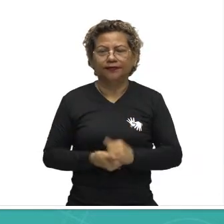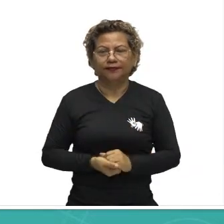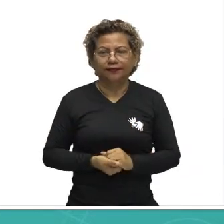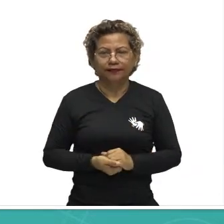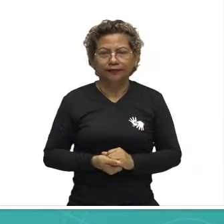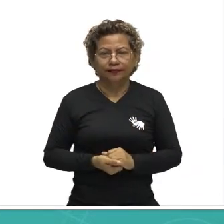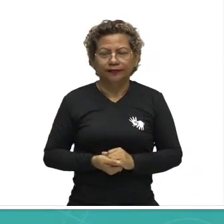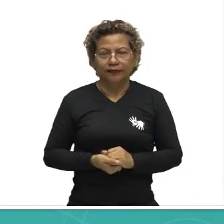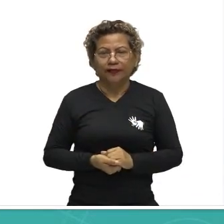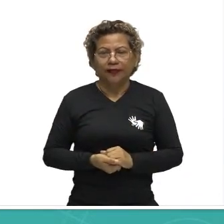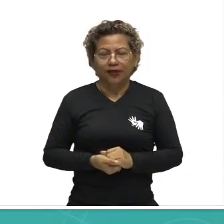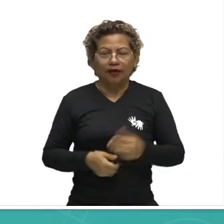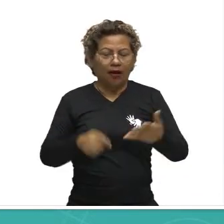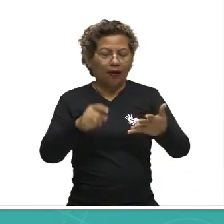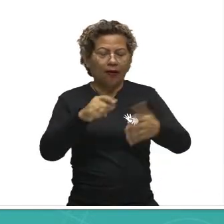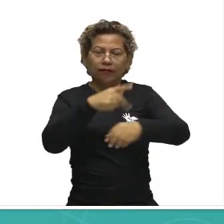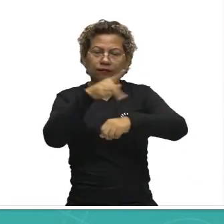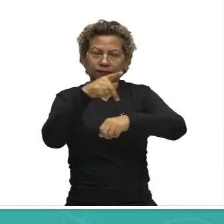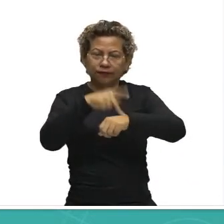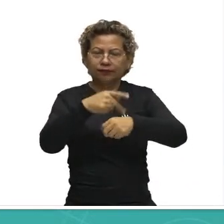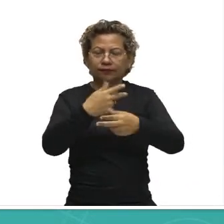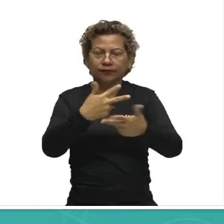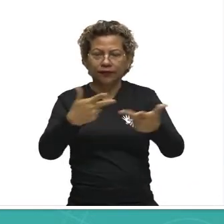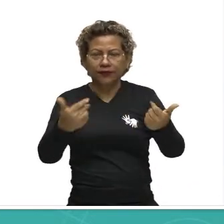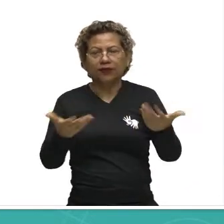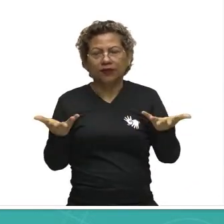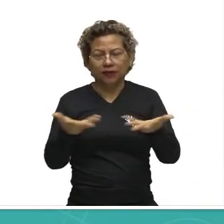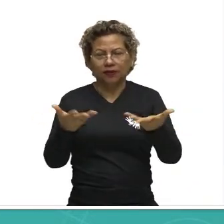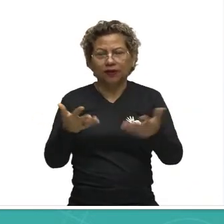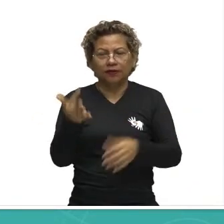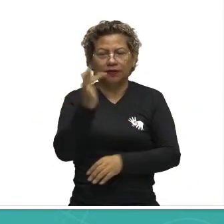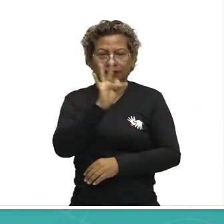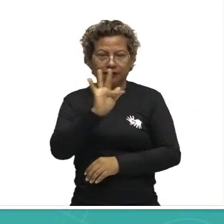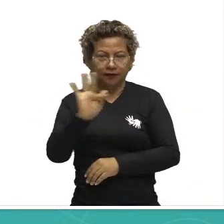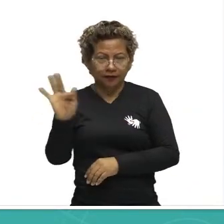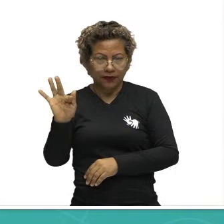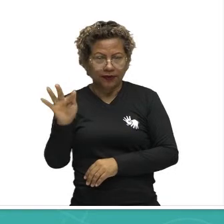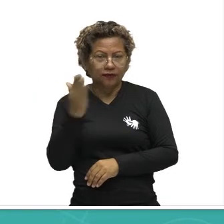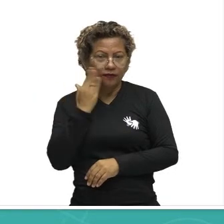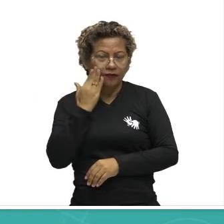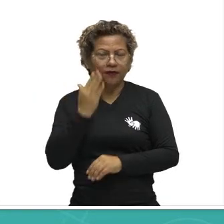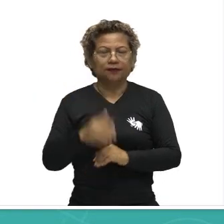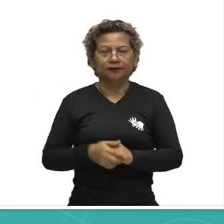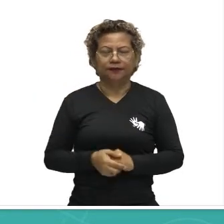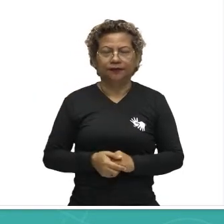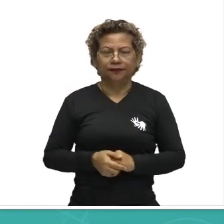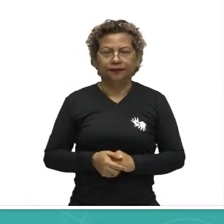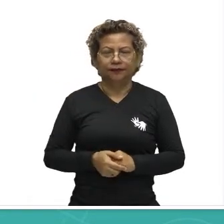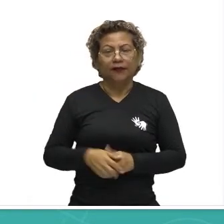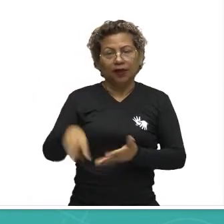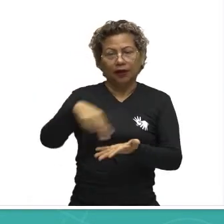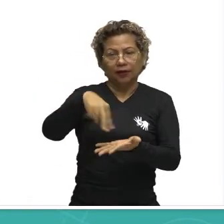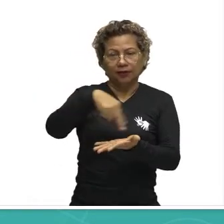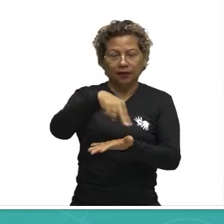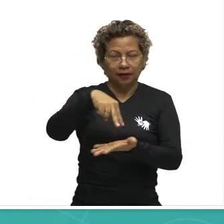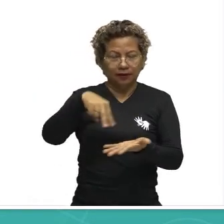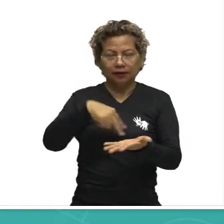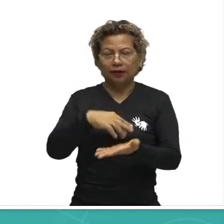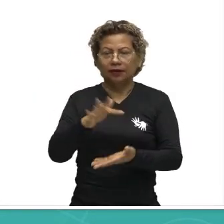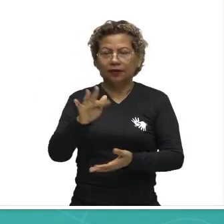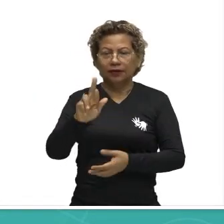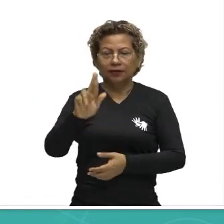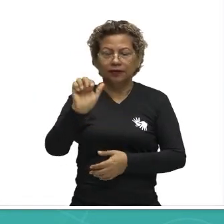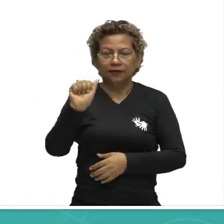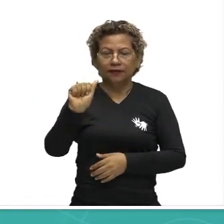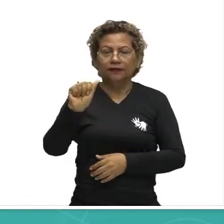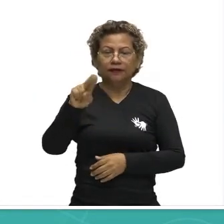Egito, Argentina, agora nós vamos para a França. Vamos ver? Então, dança francesa. A